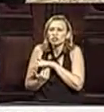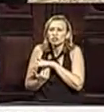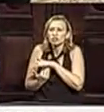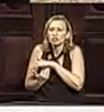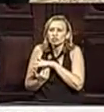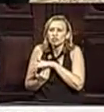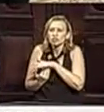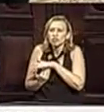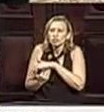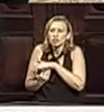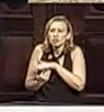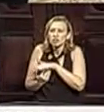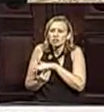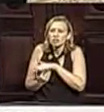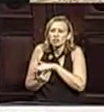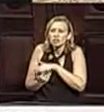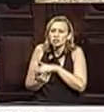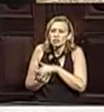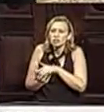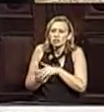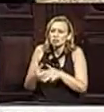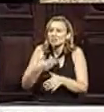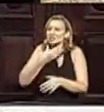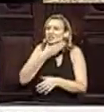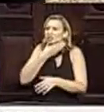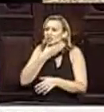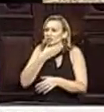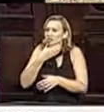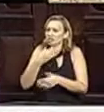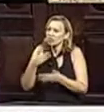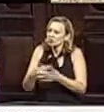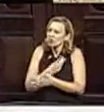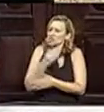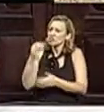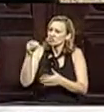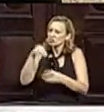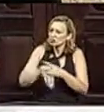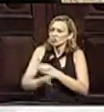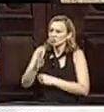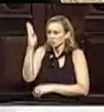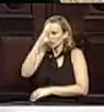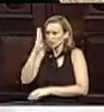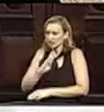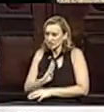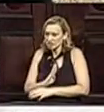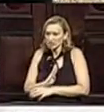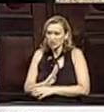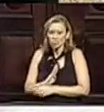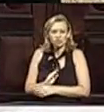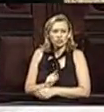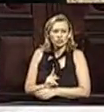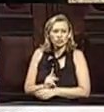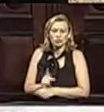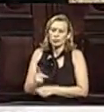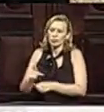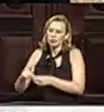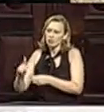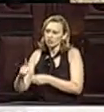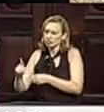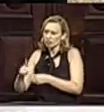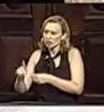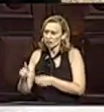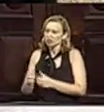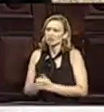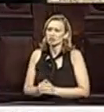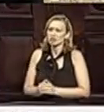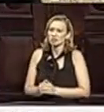esse crime que está sendo cometido em Brasília com relação aos interesses nacionais, com relação aos interesses do povo brasileiro,